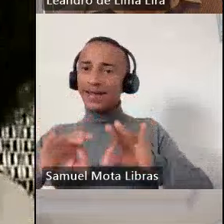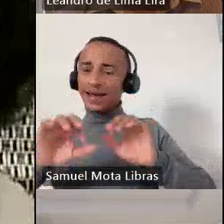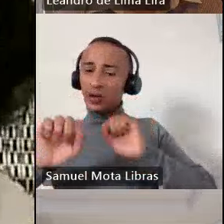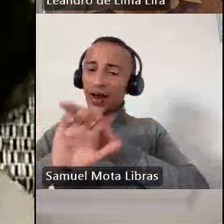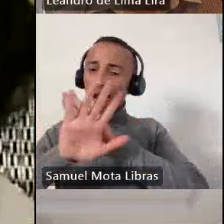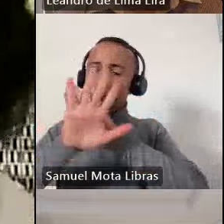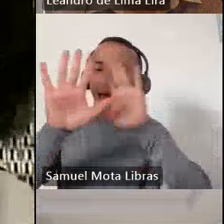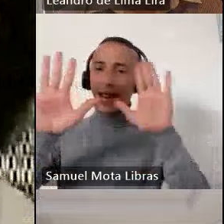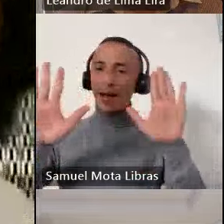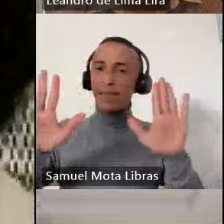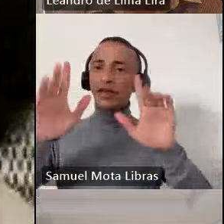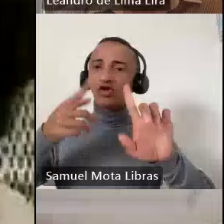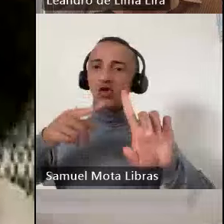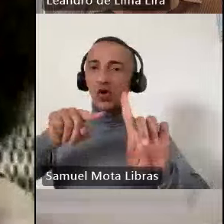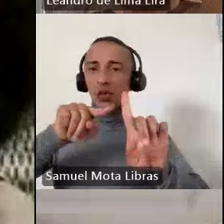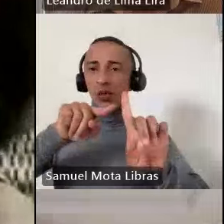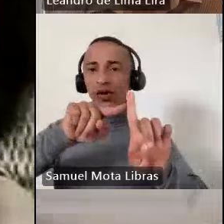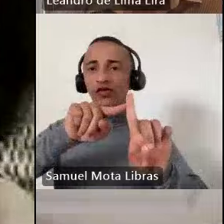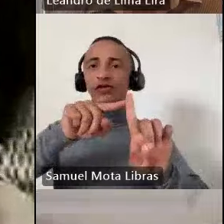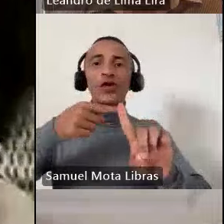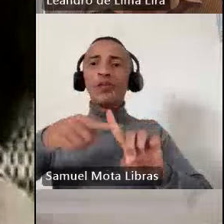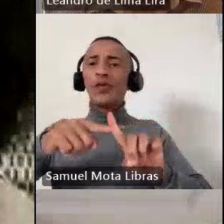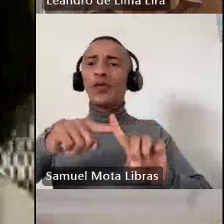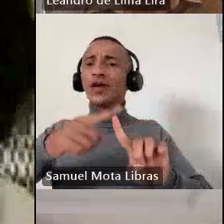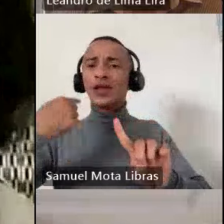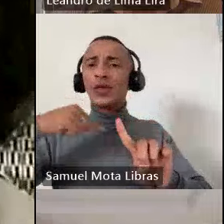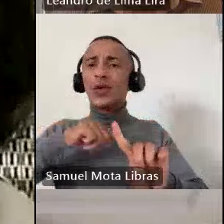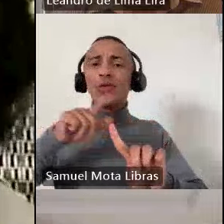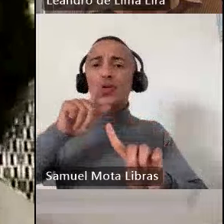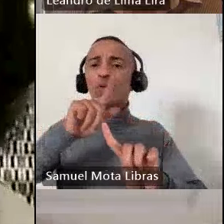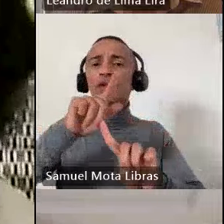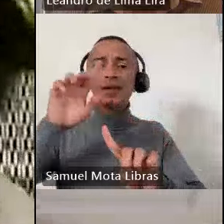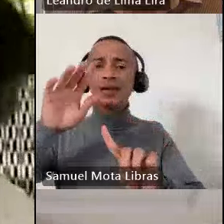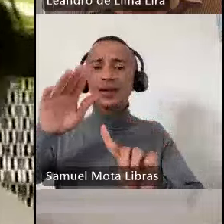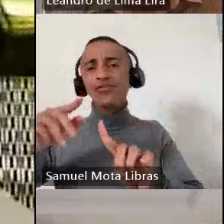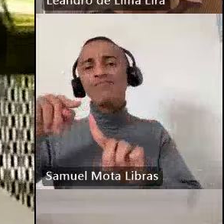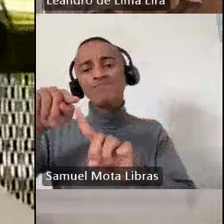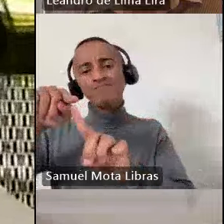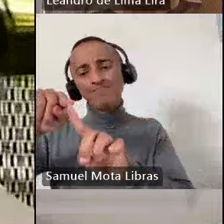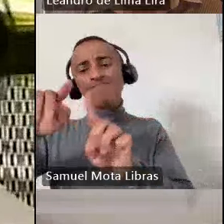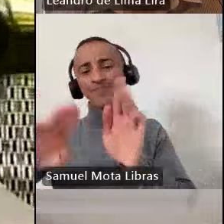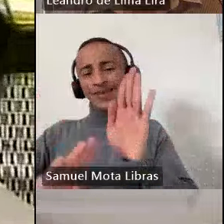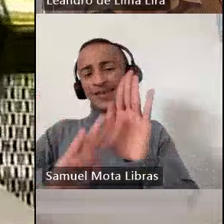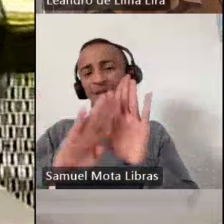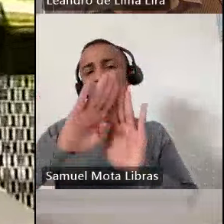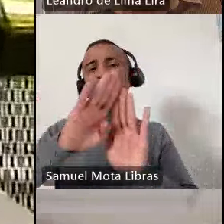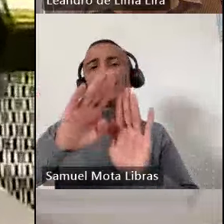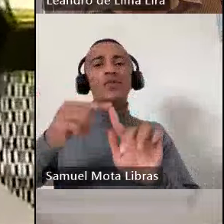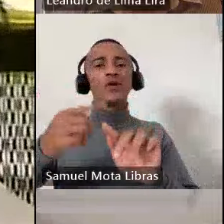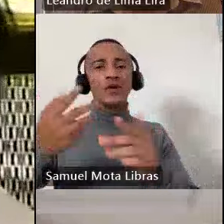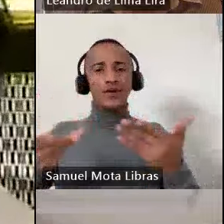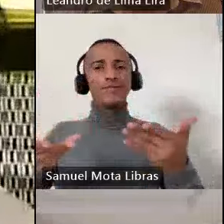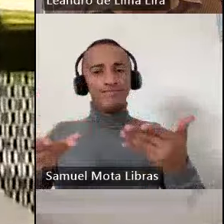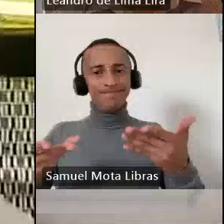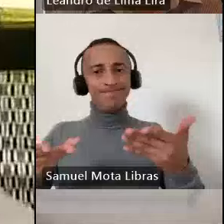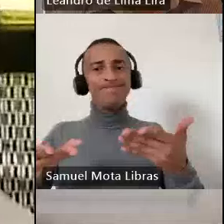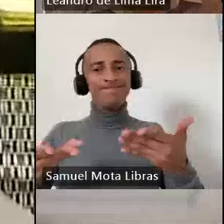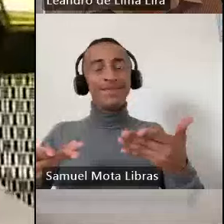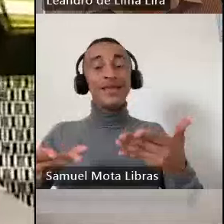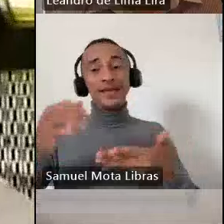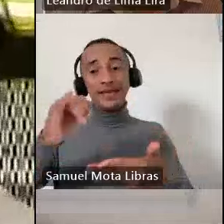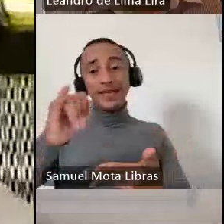objetiva como o porquê que a gente não alcançou aquela decisão E isso daí geralmente é suficiente para apaziguar a curiosidade ou os